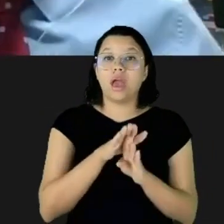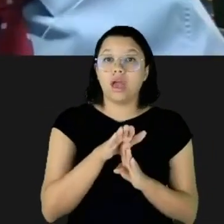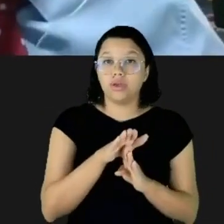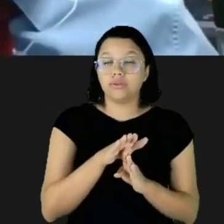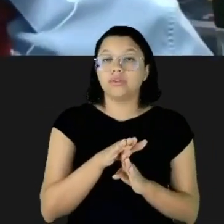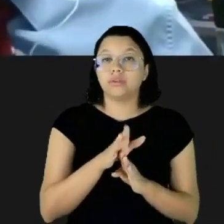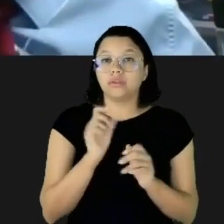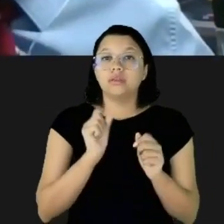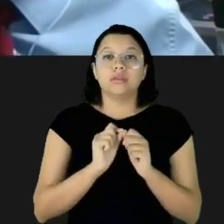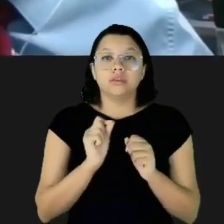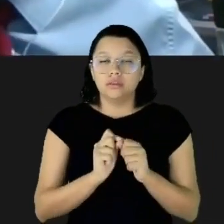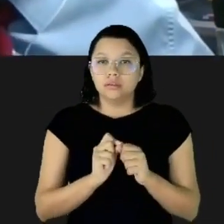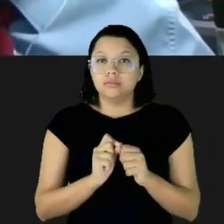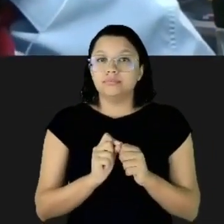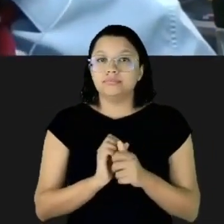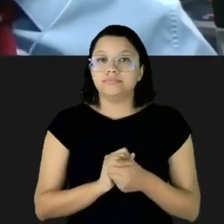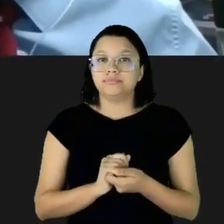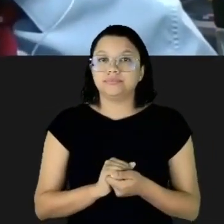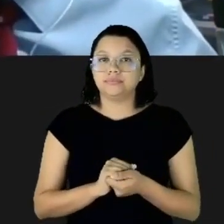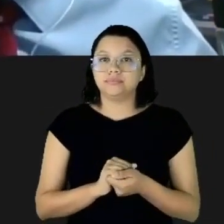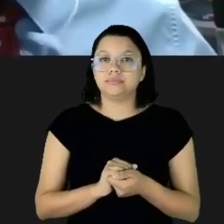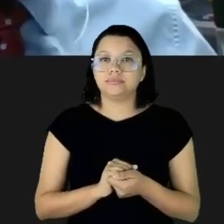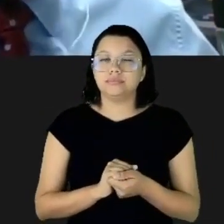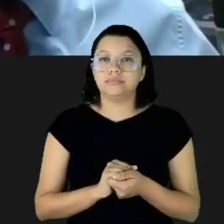que se faça uma